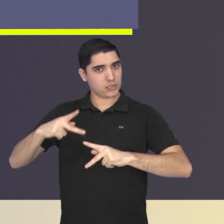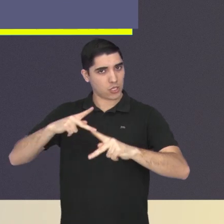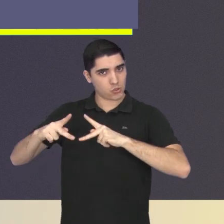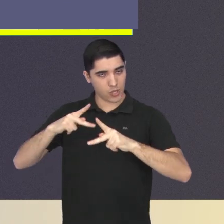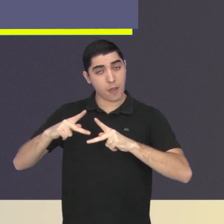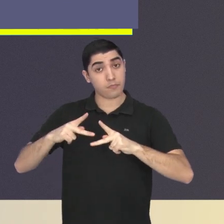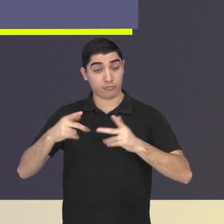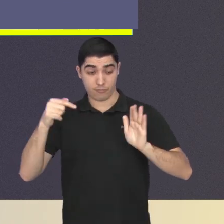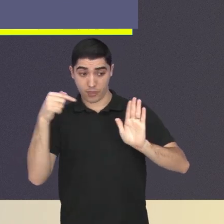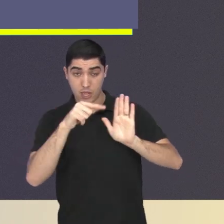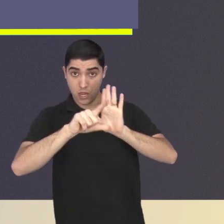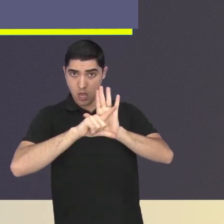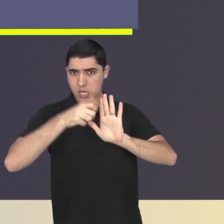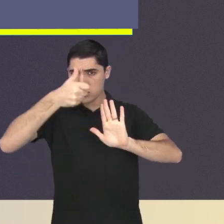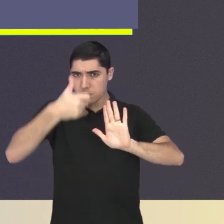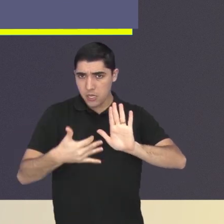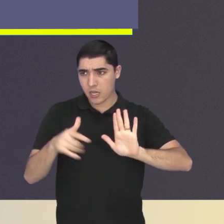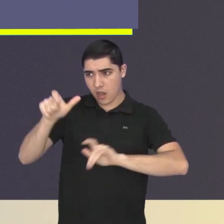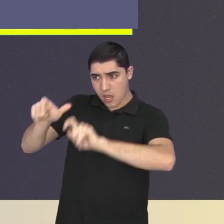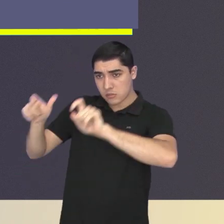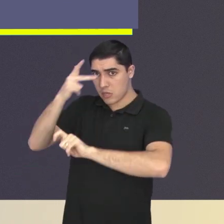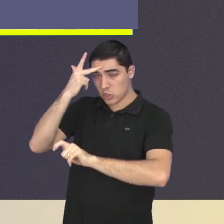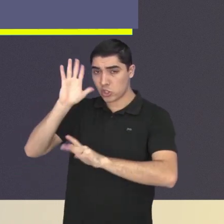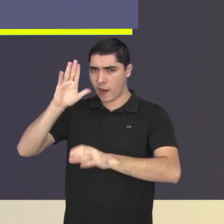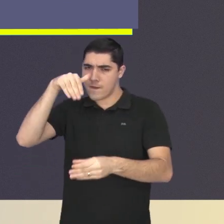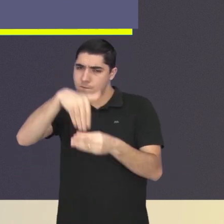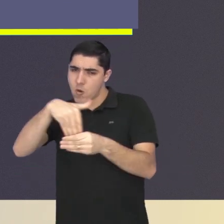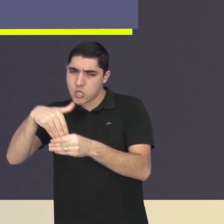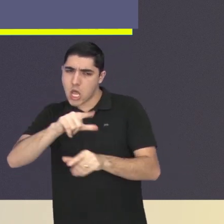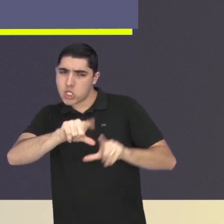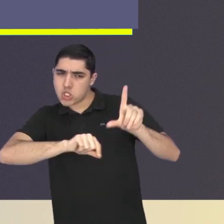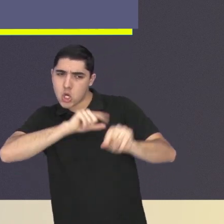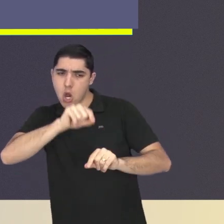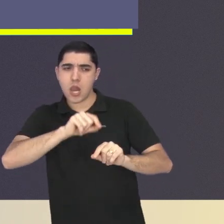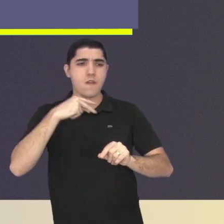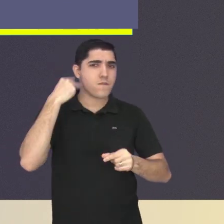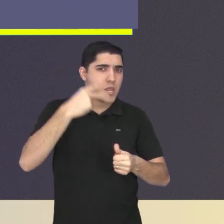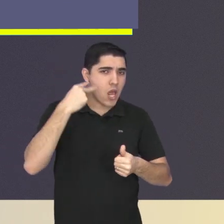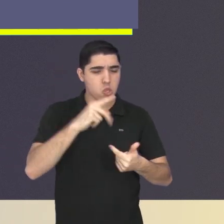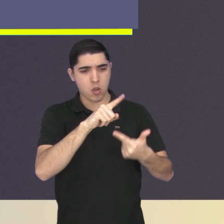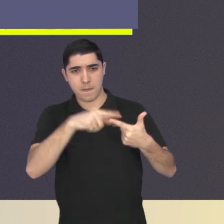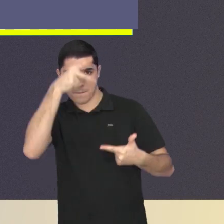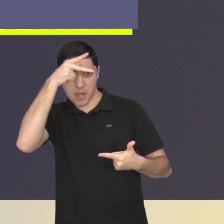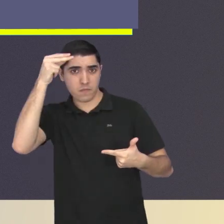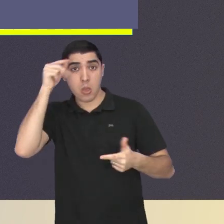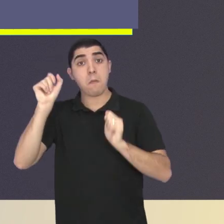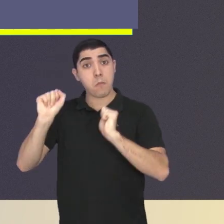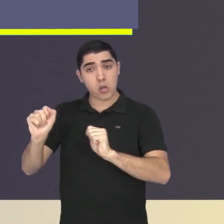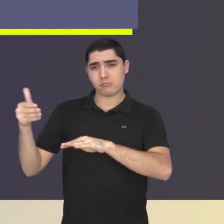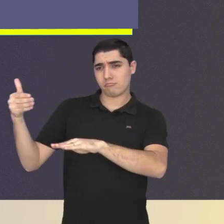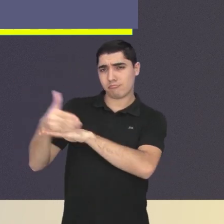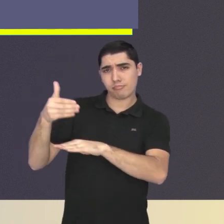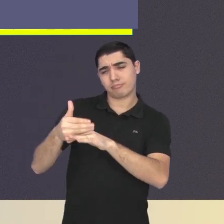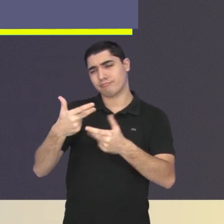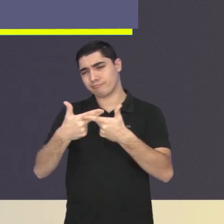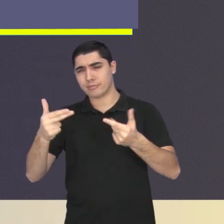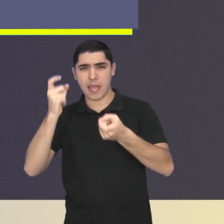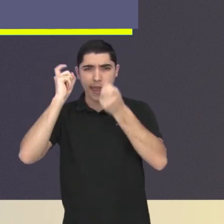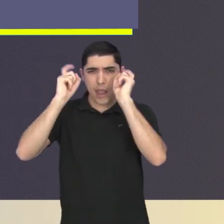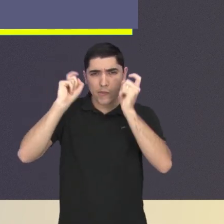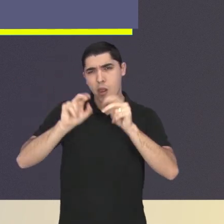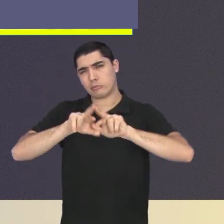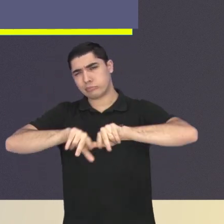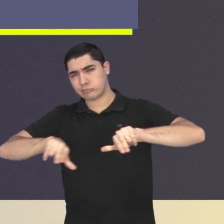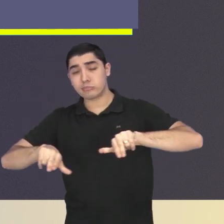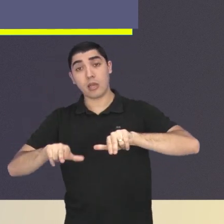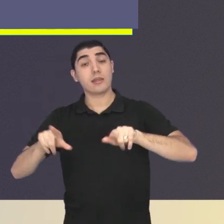do município. Segundo a lei, o cidadão, além de votar para vereador e prefeito, também pode participar de plebiscitos,